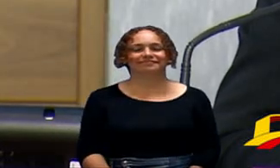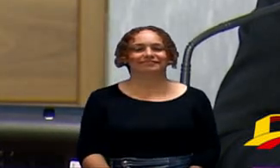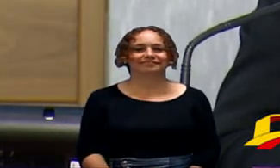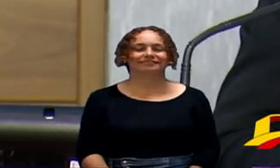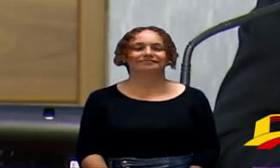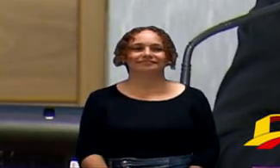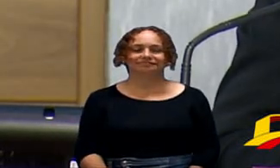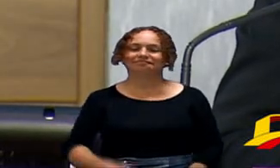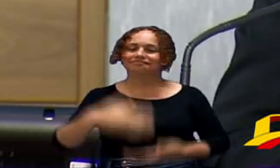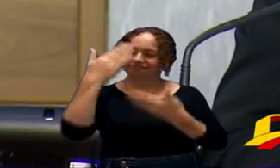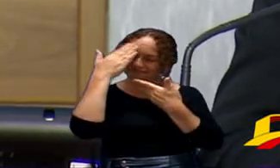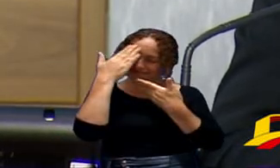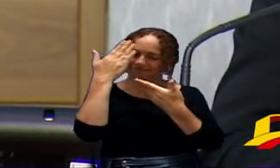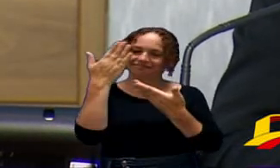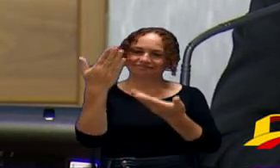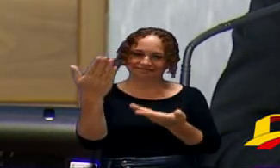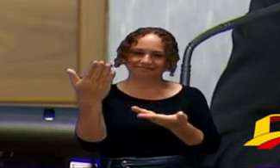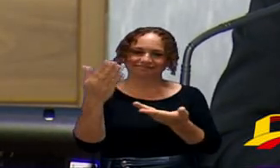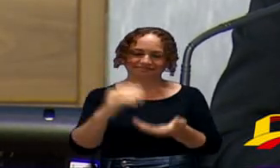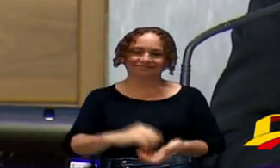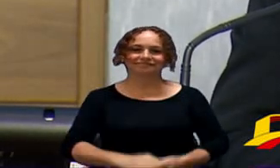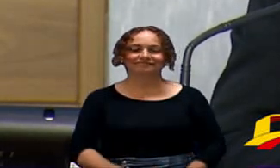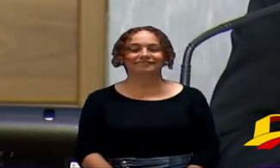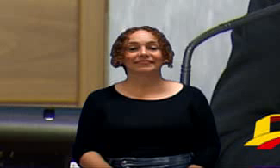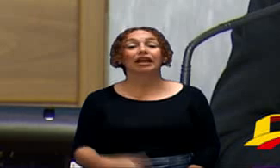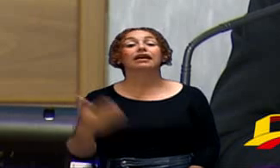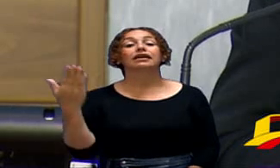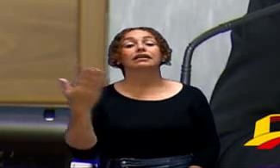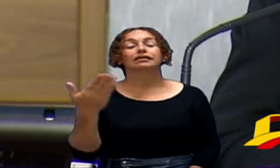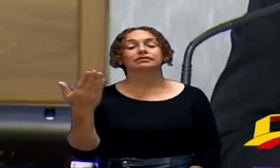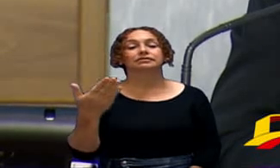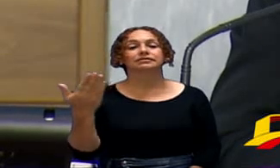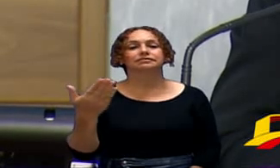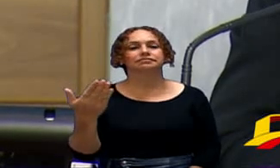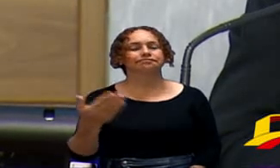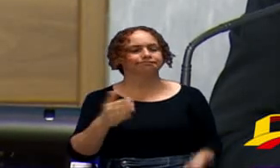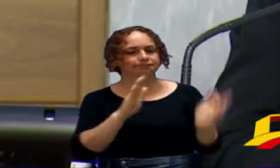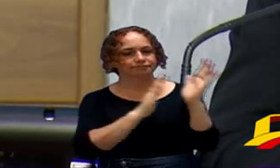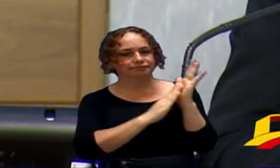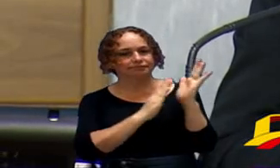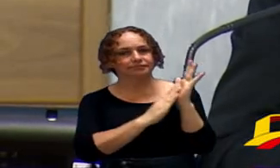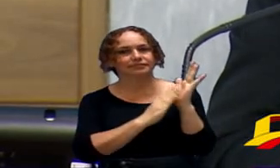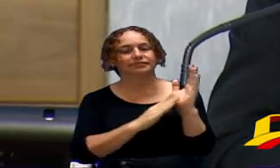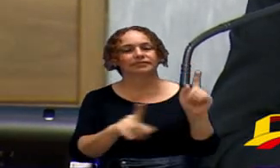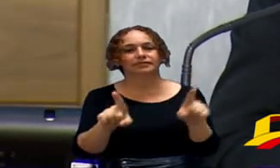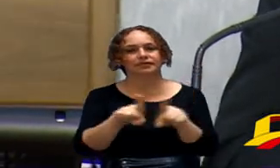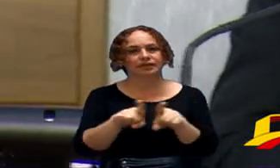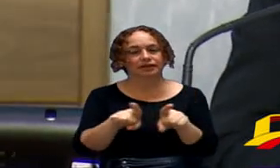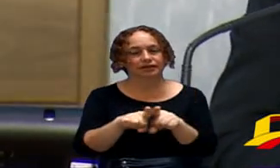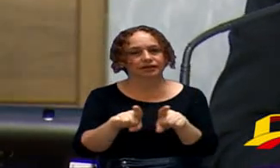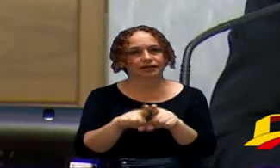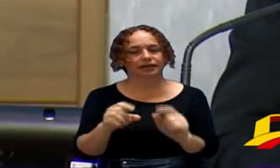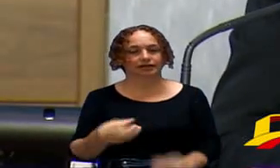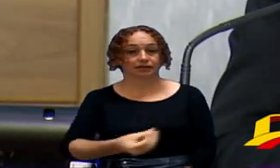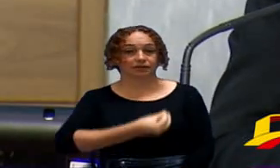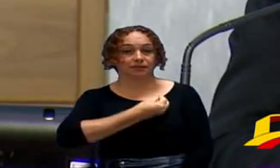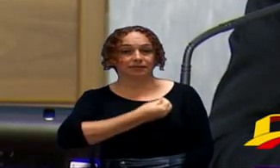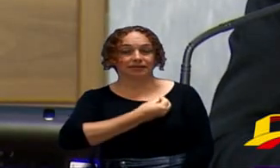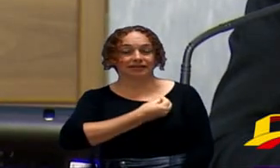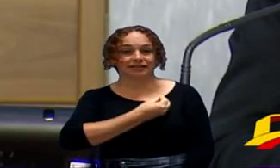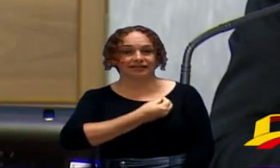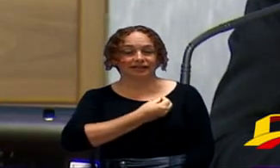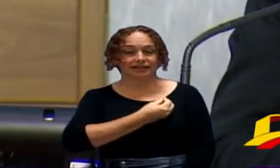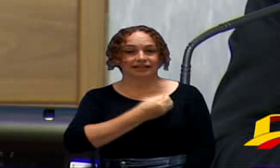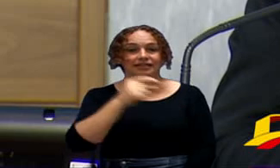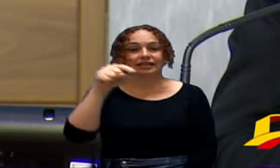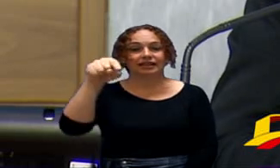Obrigado. Muito, muito obrigado mesmo. Quero aqui parabenizar também a presença da torcida